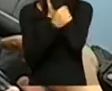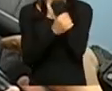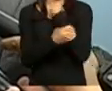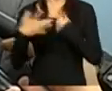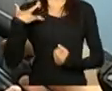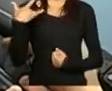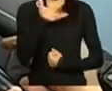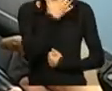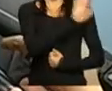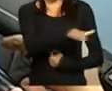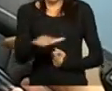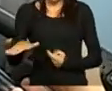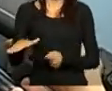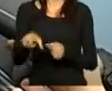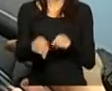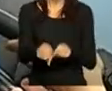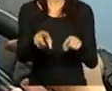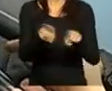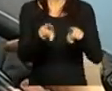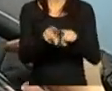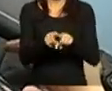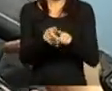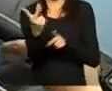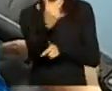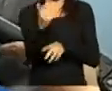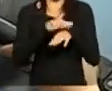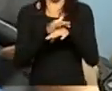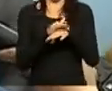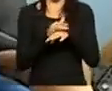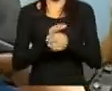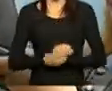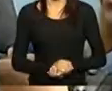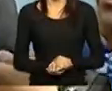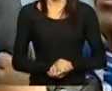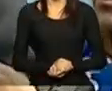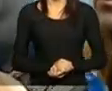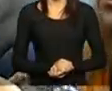crianças contra paralisia infantil e contra o sarampo